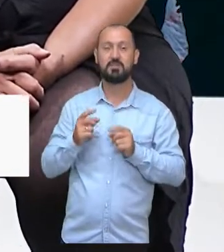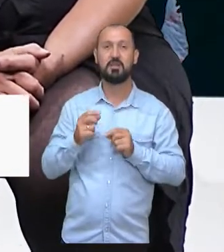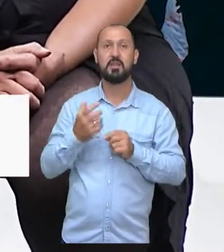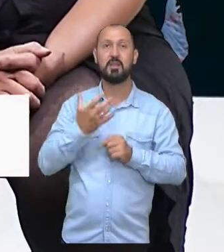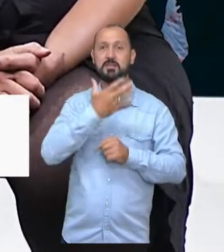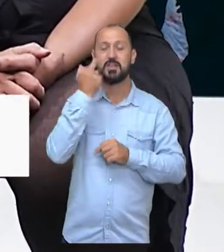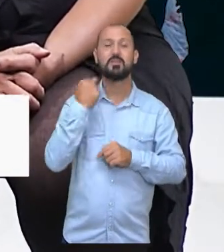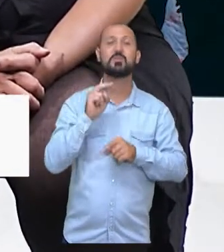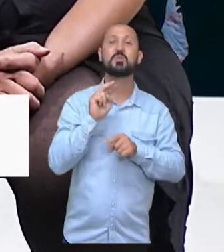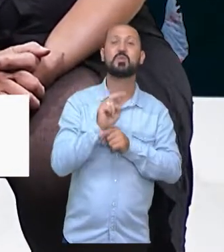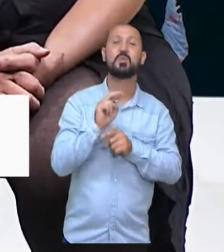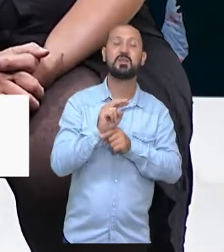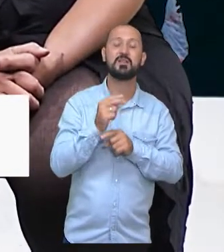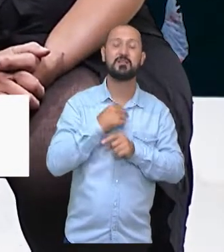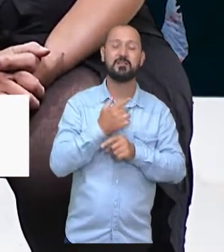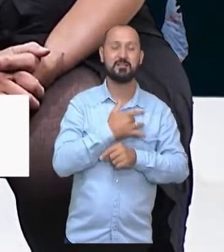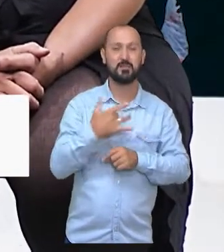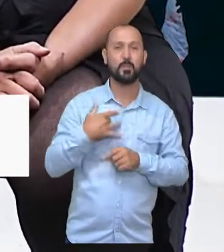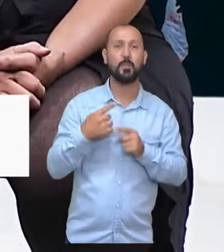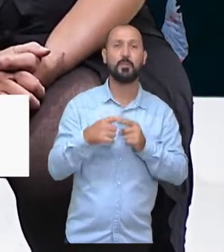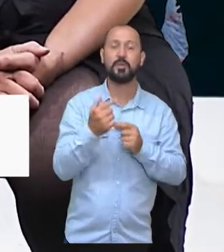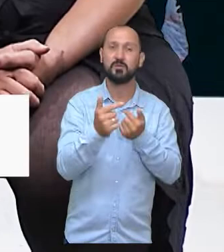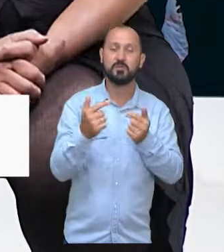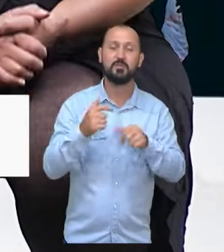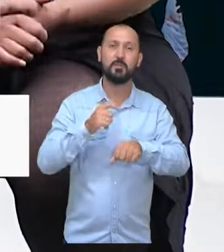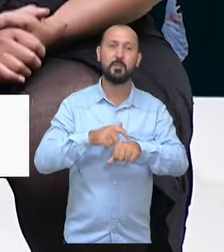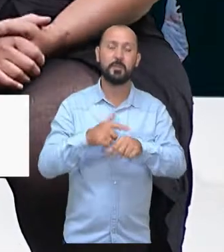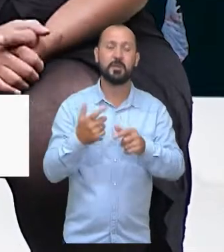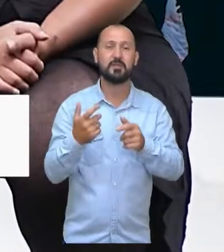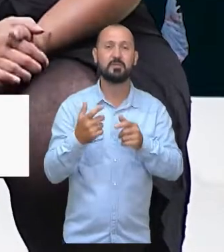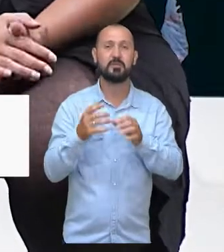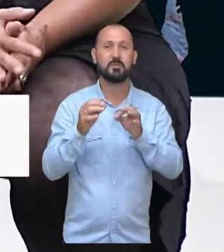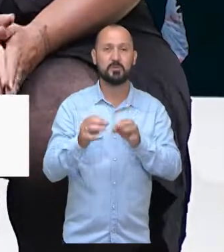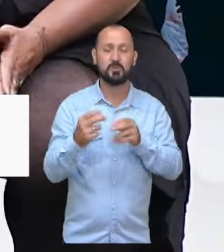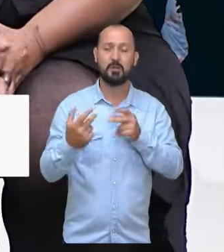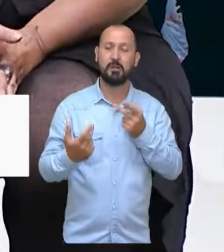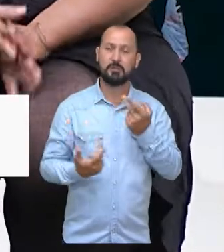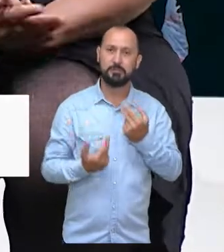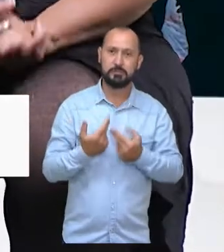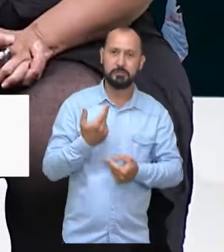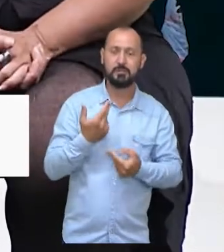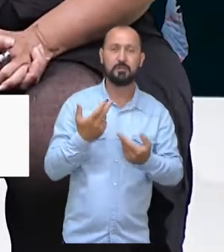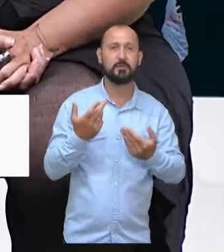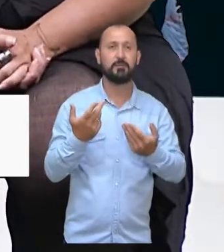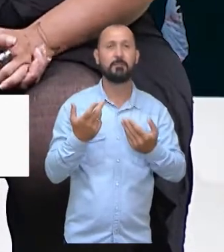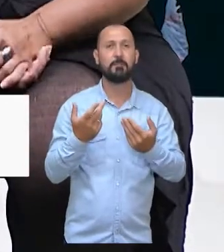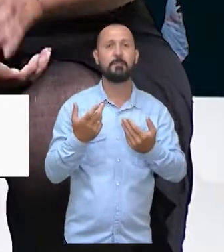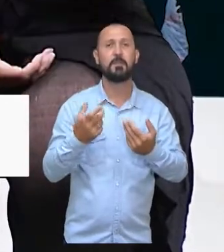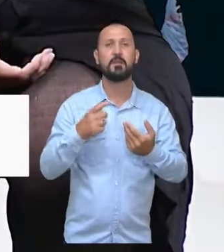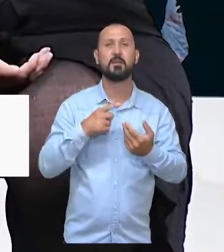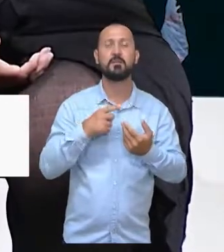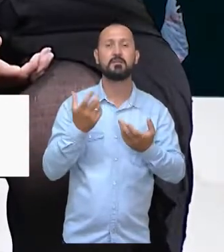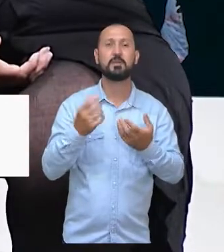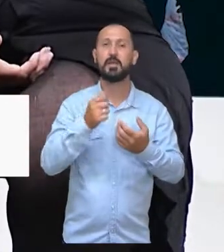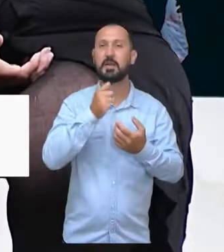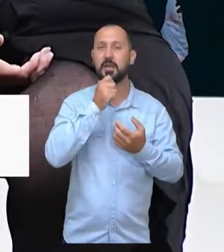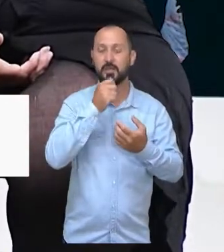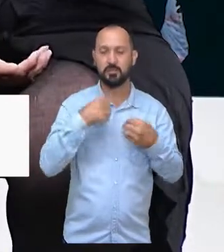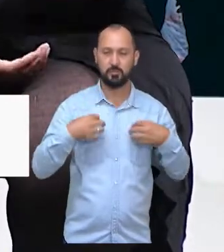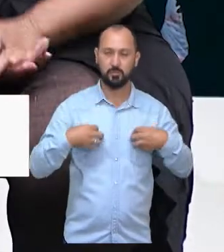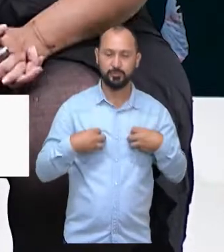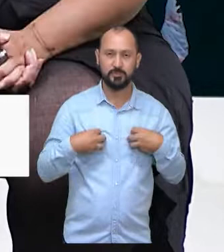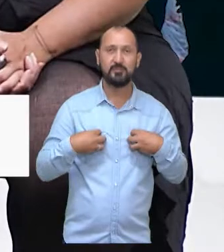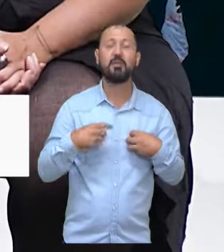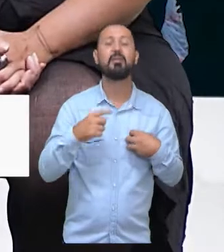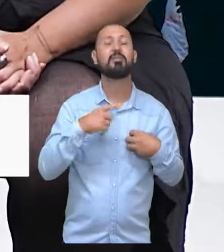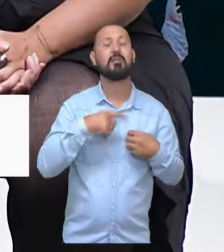né? Porque alguns ainda não passaram pelo procedimento cirúrgico, né? Ainda tem as glândulas mamárias, os seios,